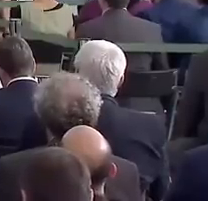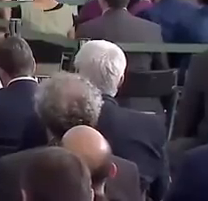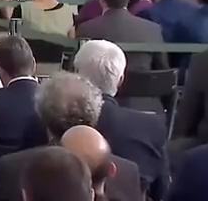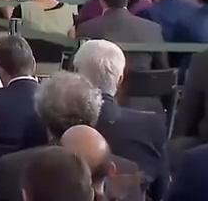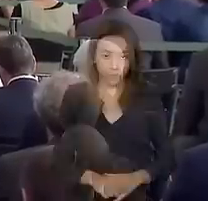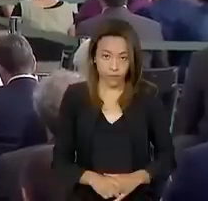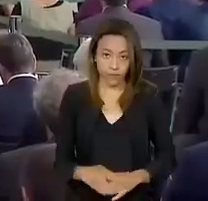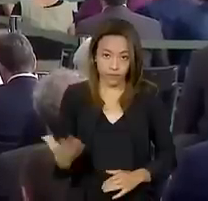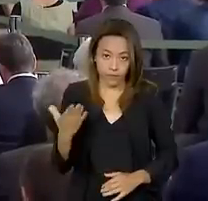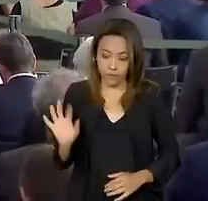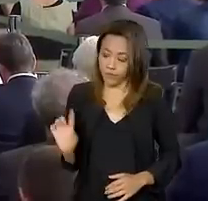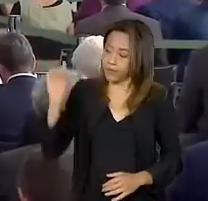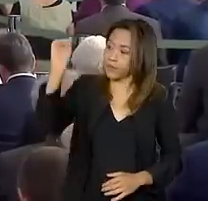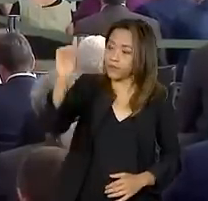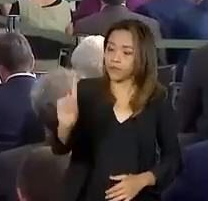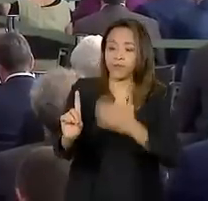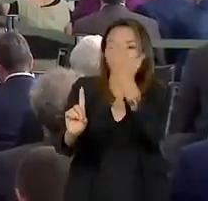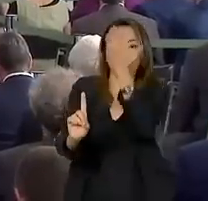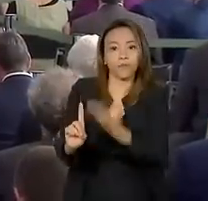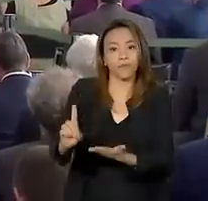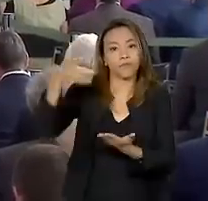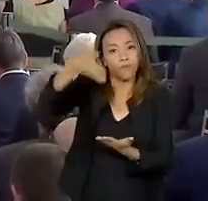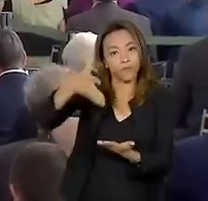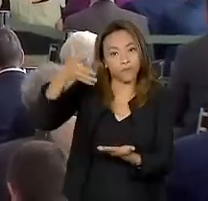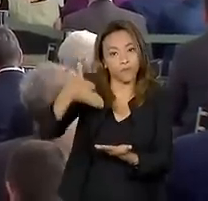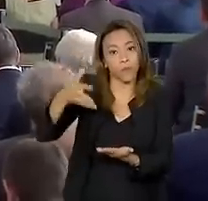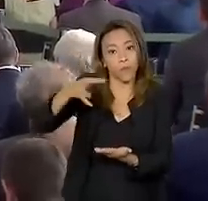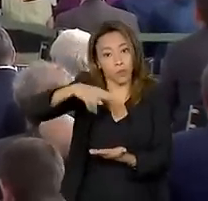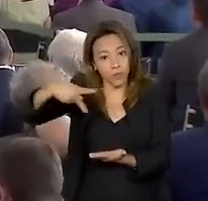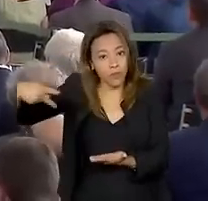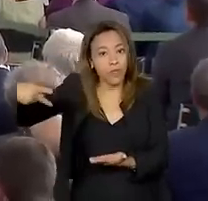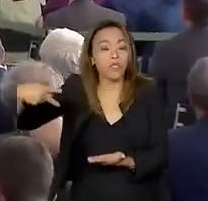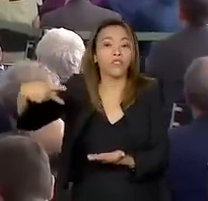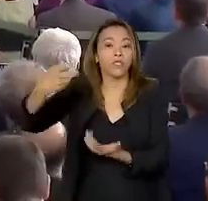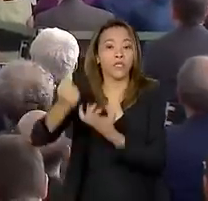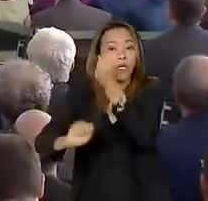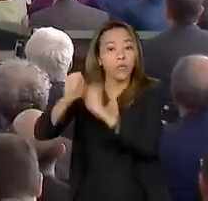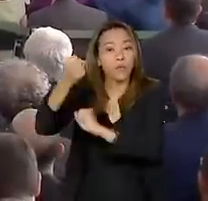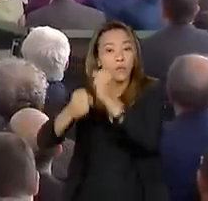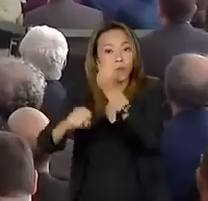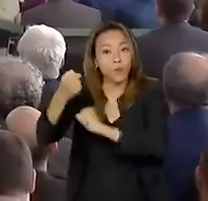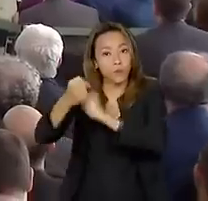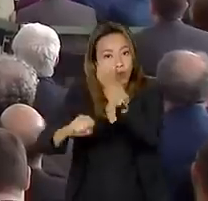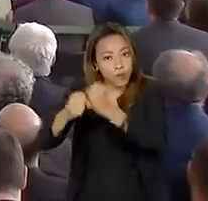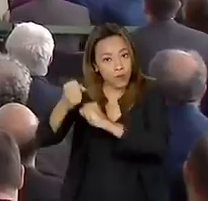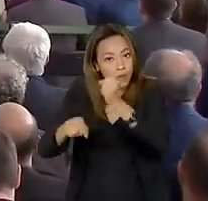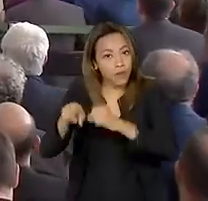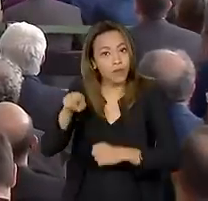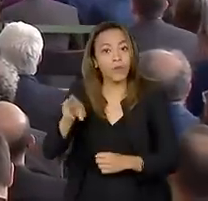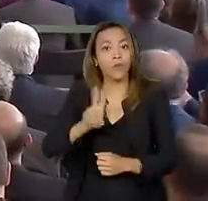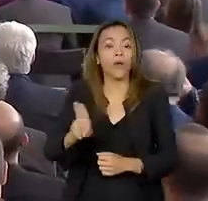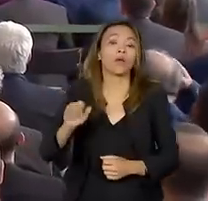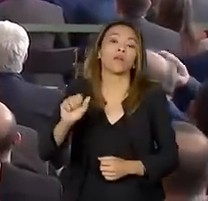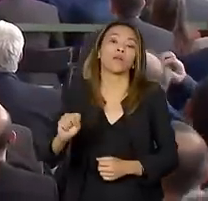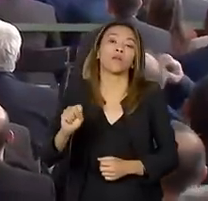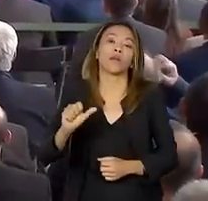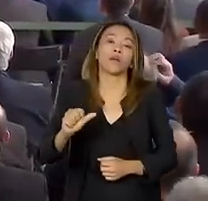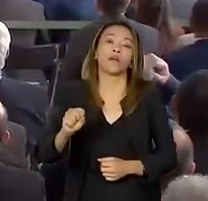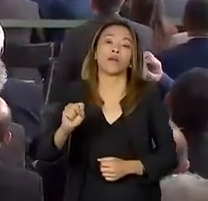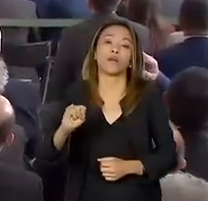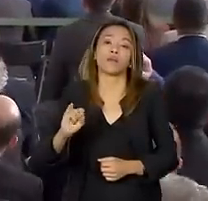Fará uso da palavra o presidente da Industriol Brasil, Aroaldo Oliveira da Silva.